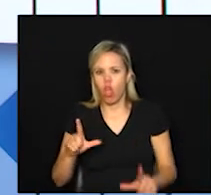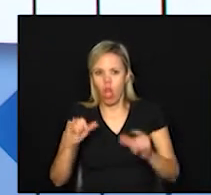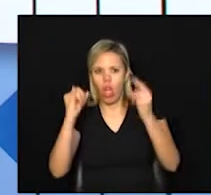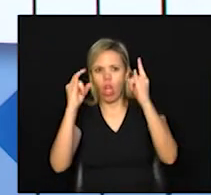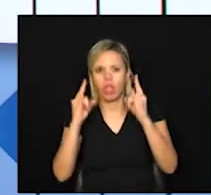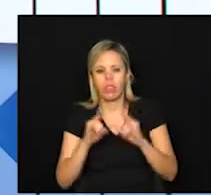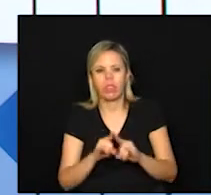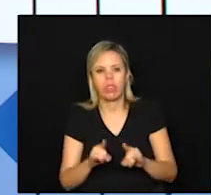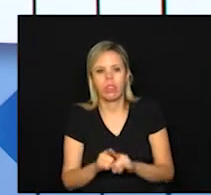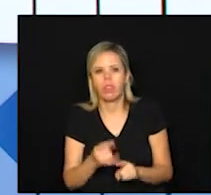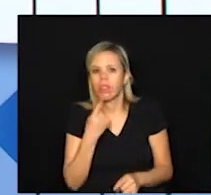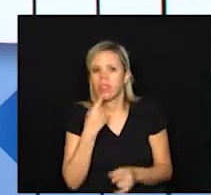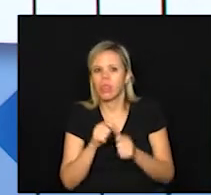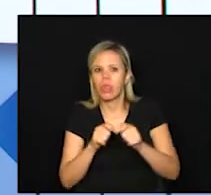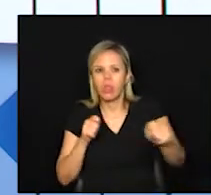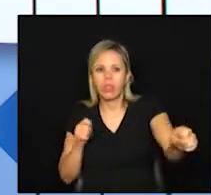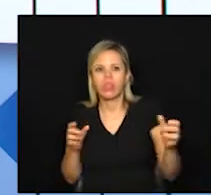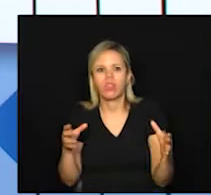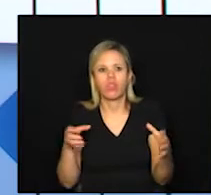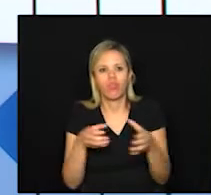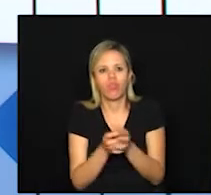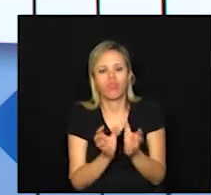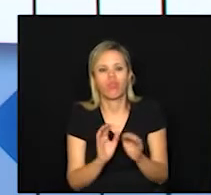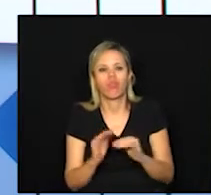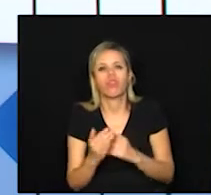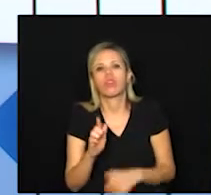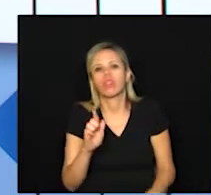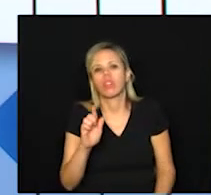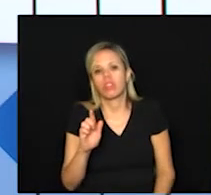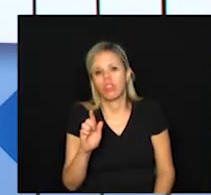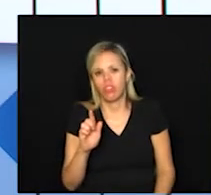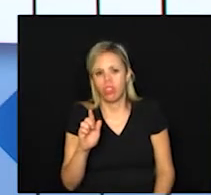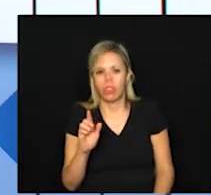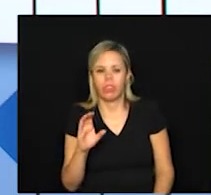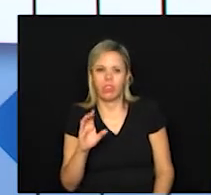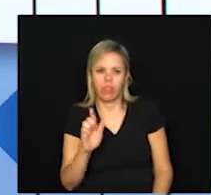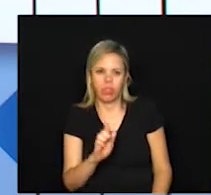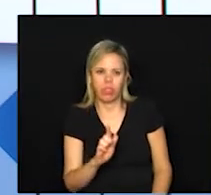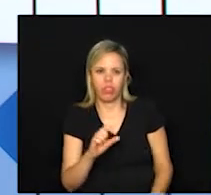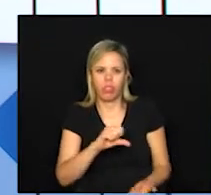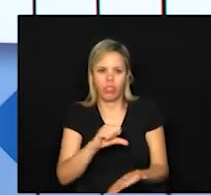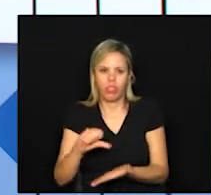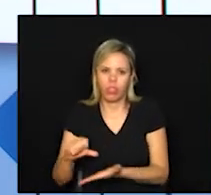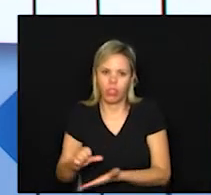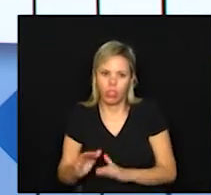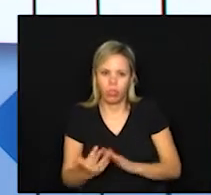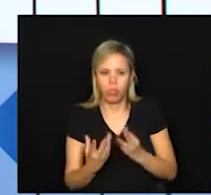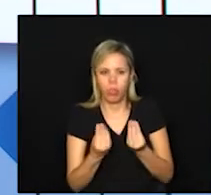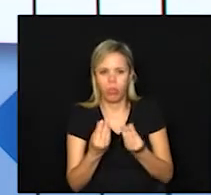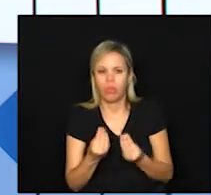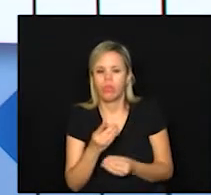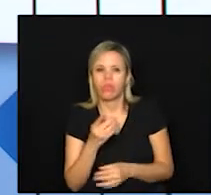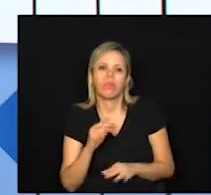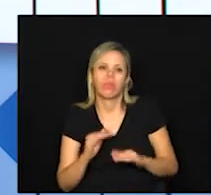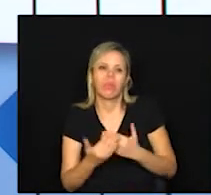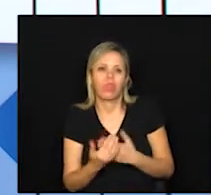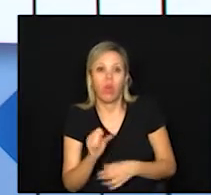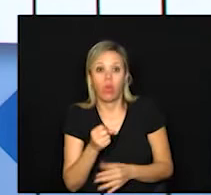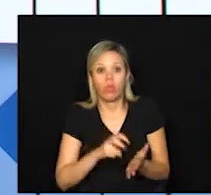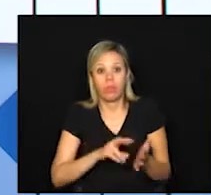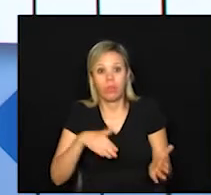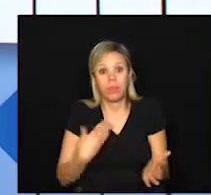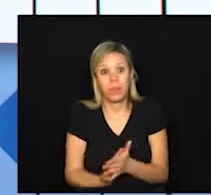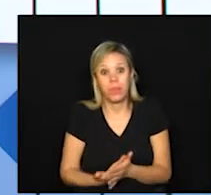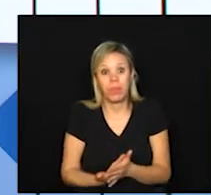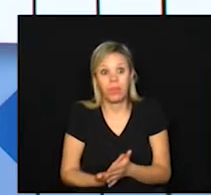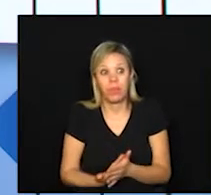e Jardim Campina Grande, tudo ali na região do Campo Grande, né, no distrito do Campo Grande, ficarão sem água das 8 da manhã